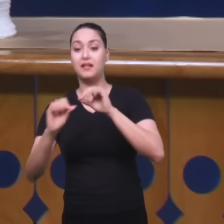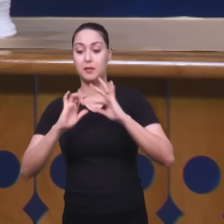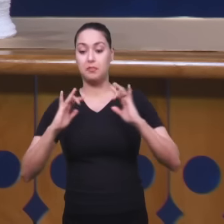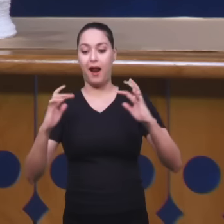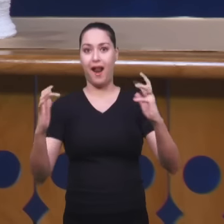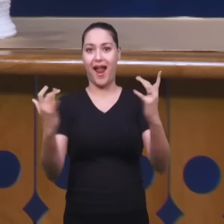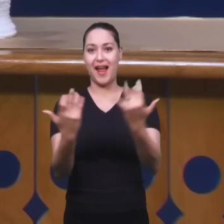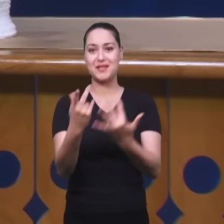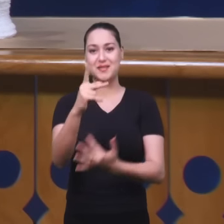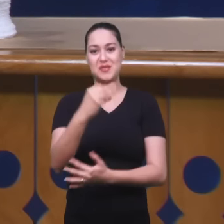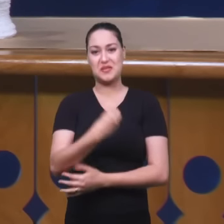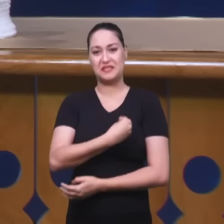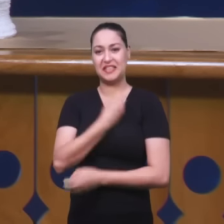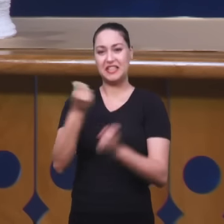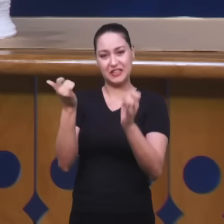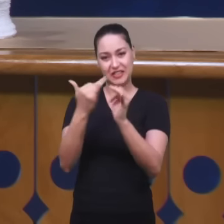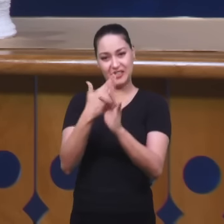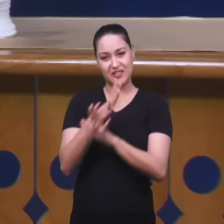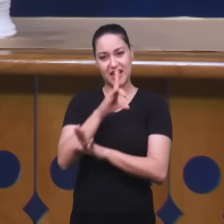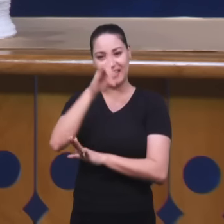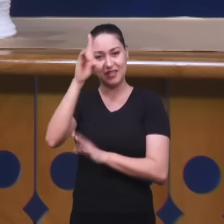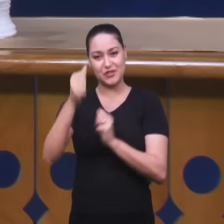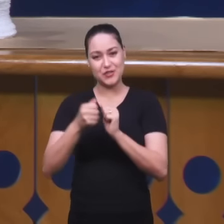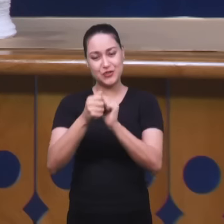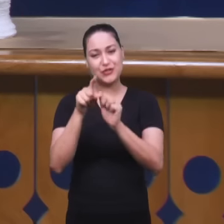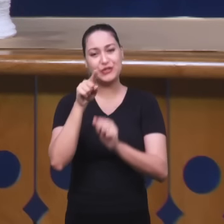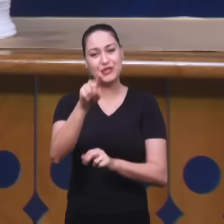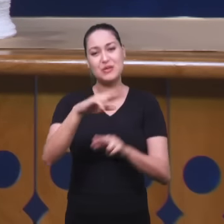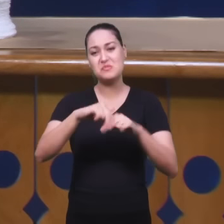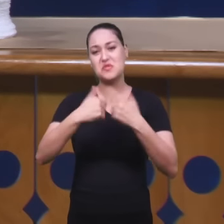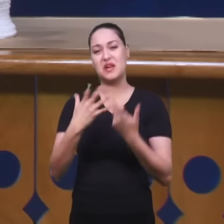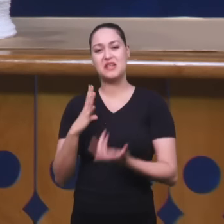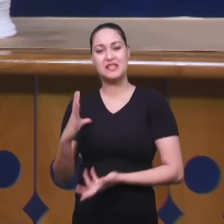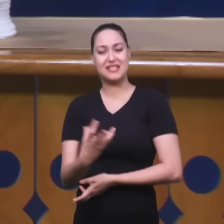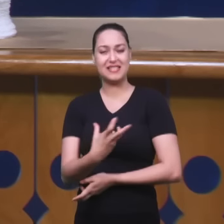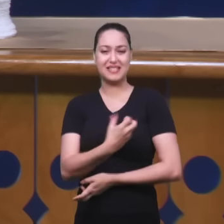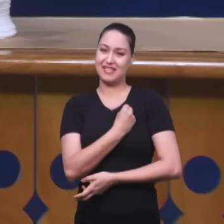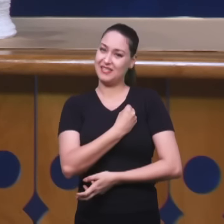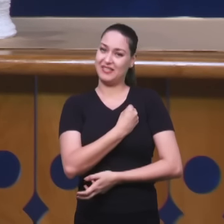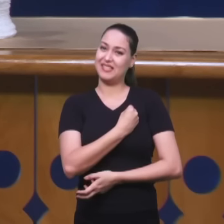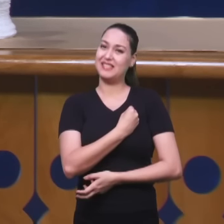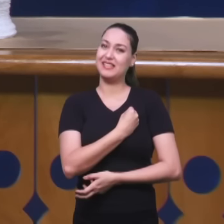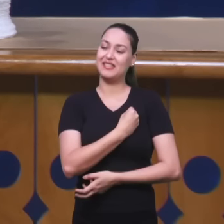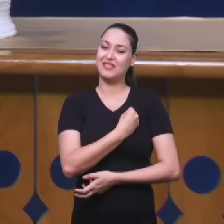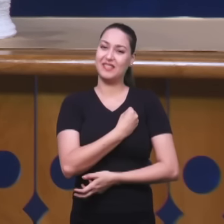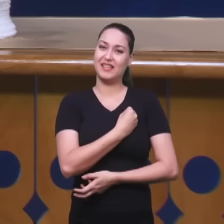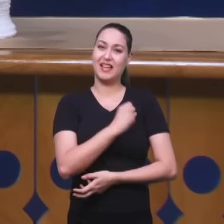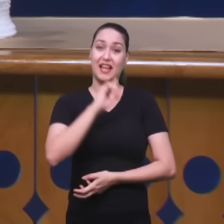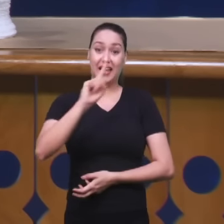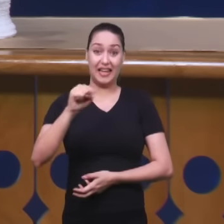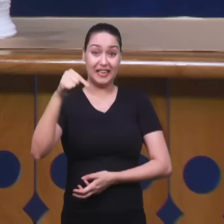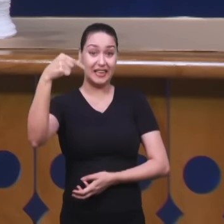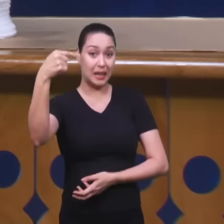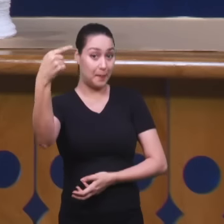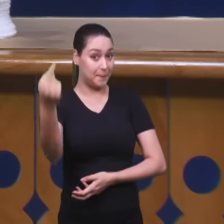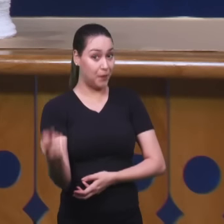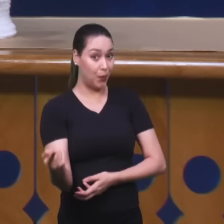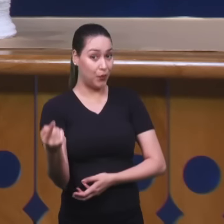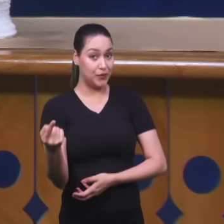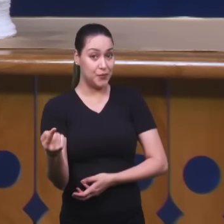E vão glorificar A Deus Juntamente contigo Pela sua salvação E no final de tudo Depois dos